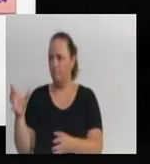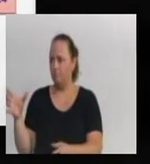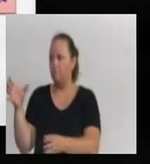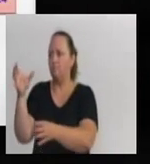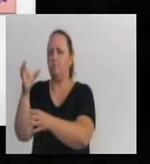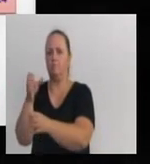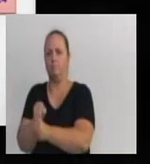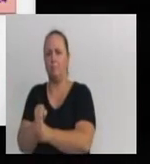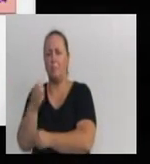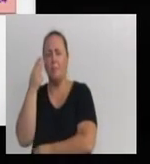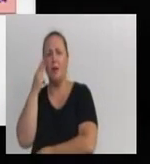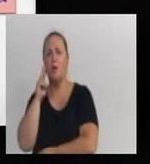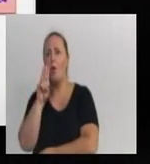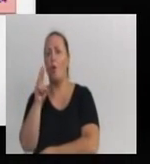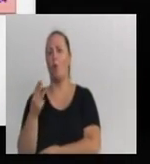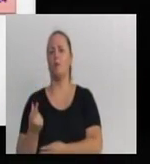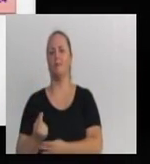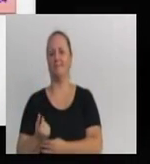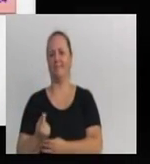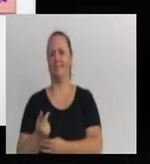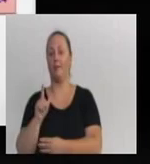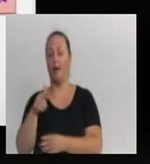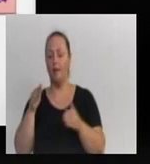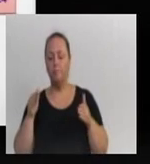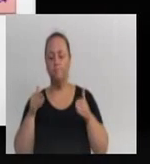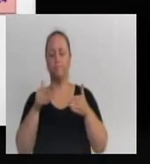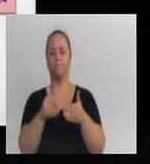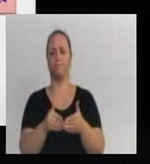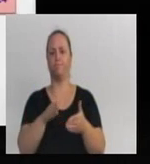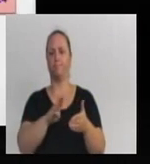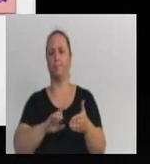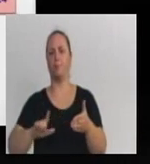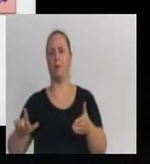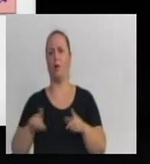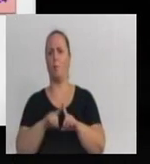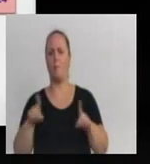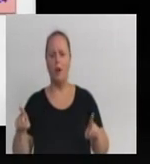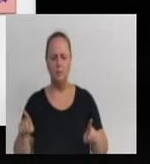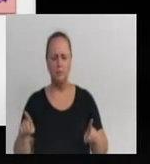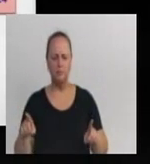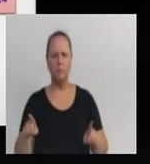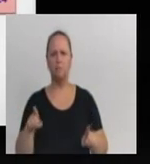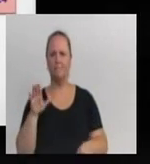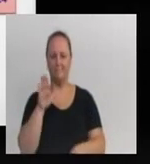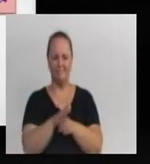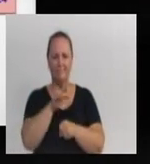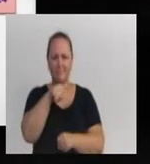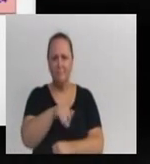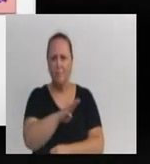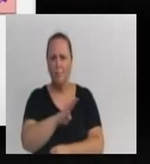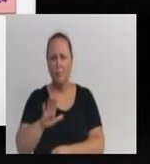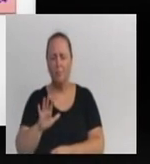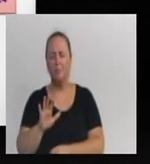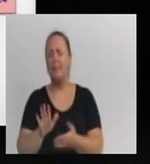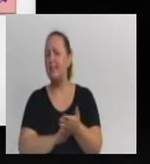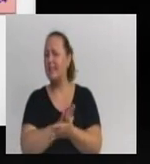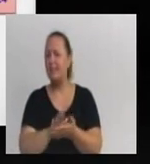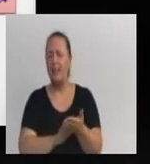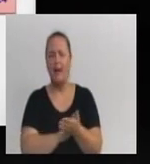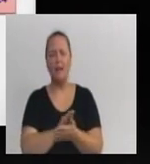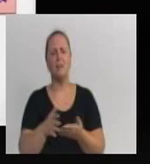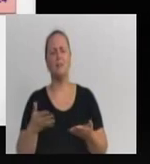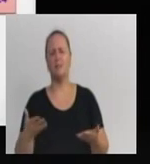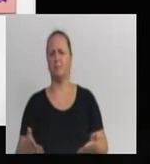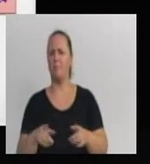reais, de recursos diretos que era para estar em Blumenau e que acabam não pingando na conta de Blumenau. E depois pode ir a outra empresa que vai